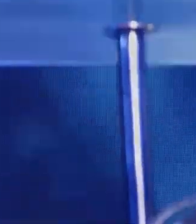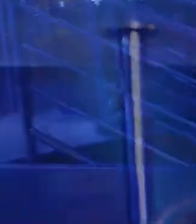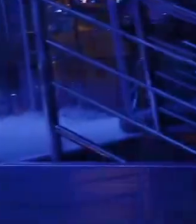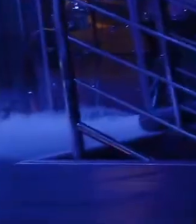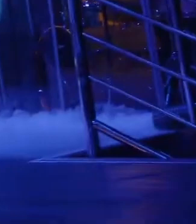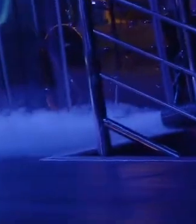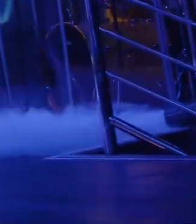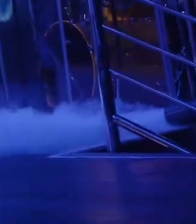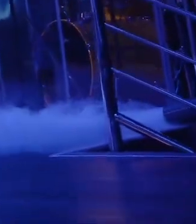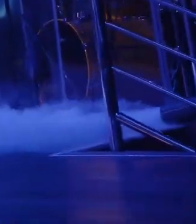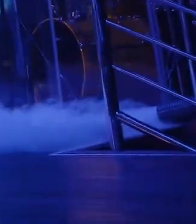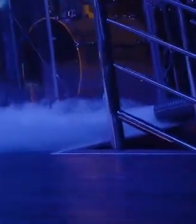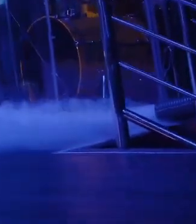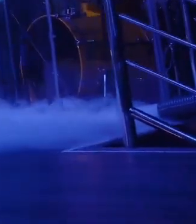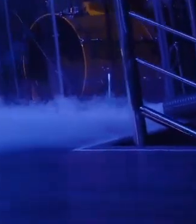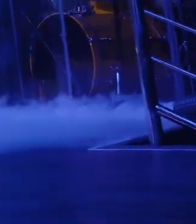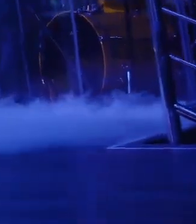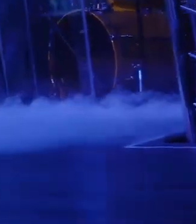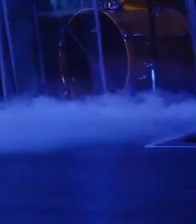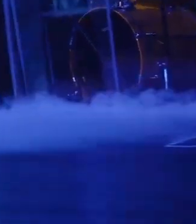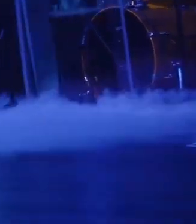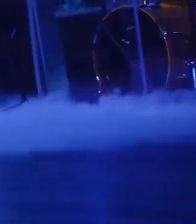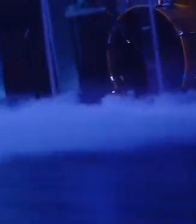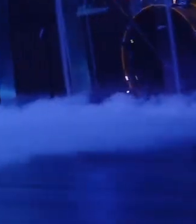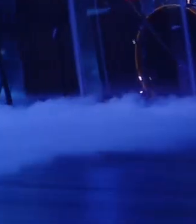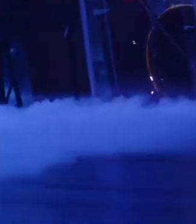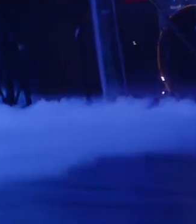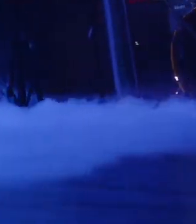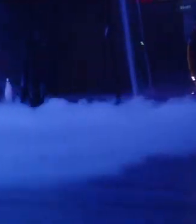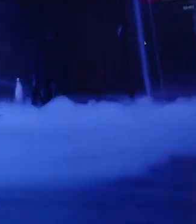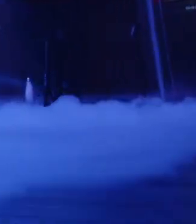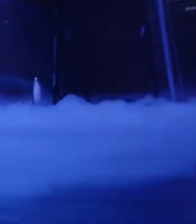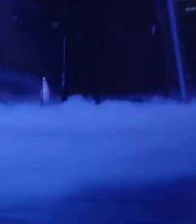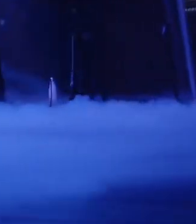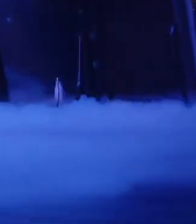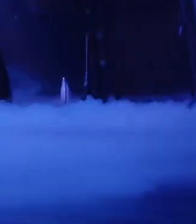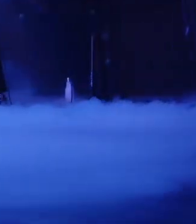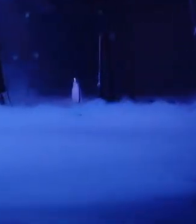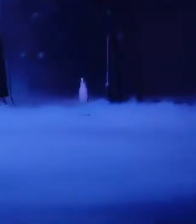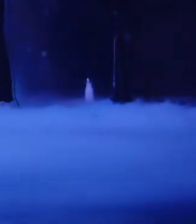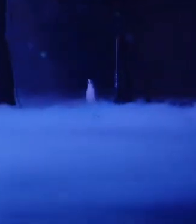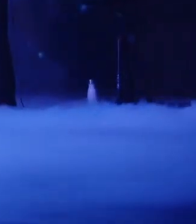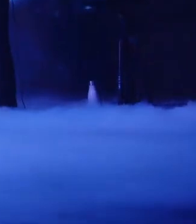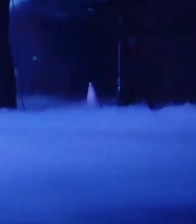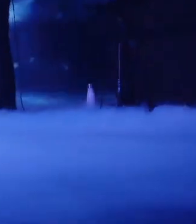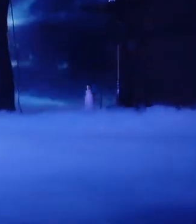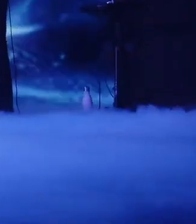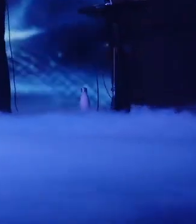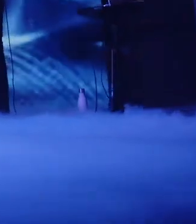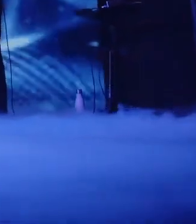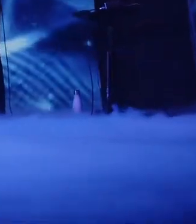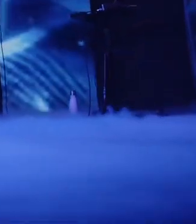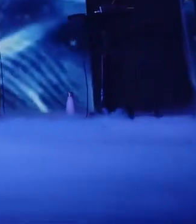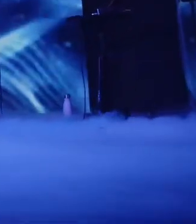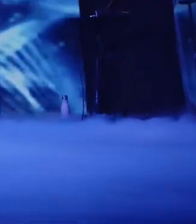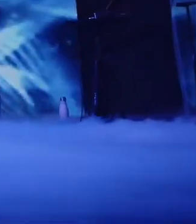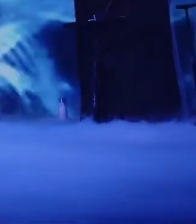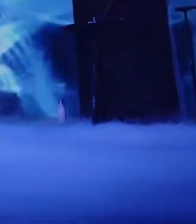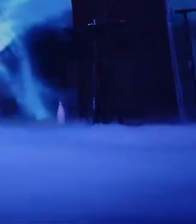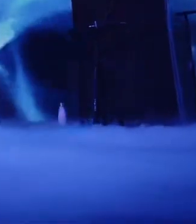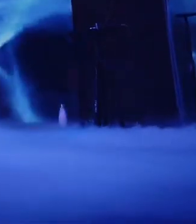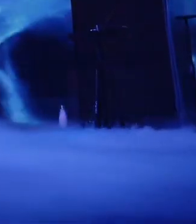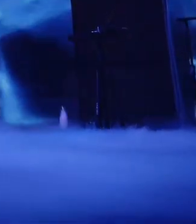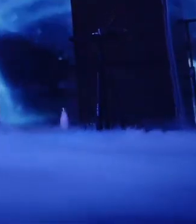Perdoado eu sou quem diz que eu sou tu és for